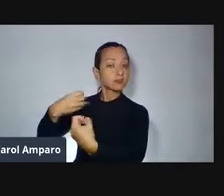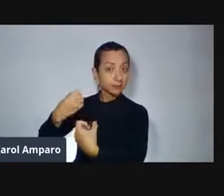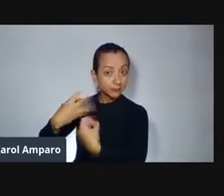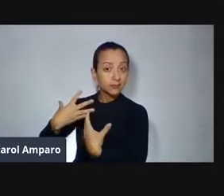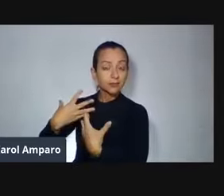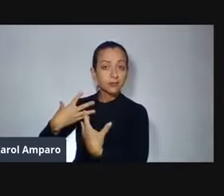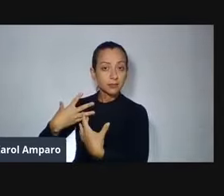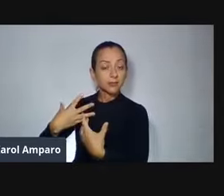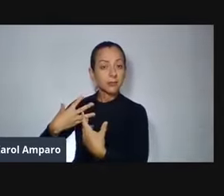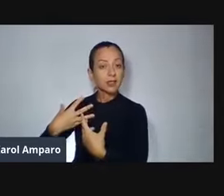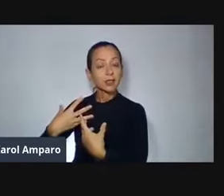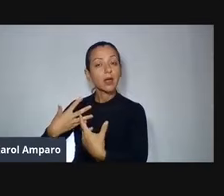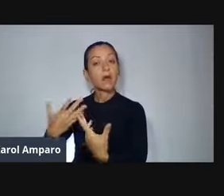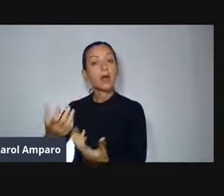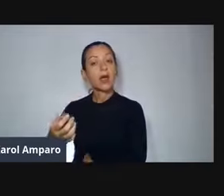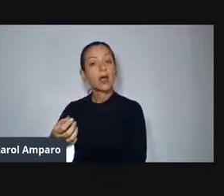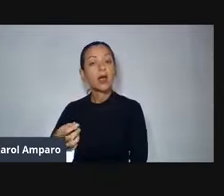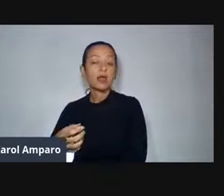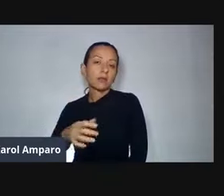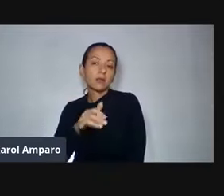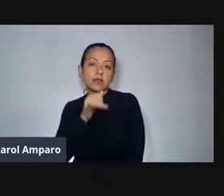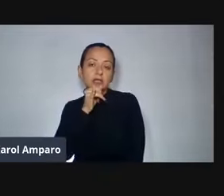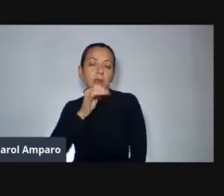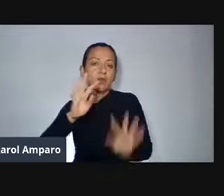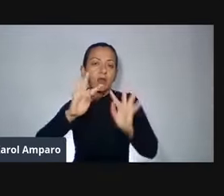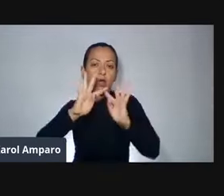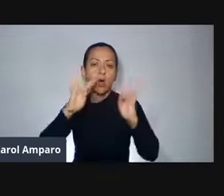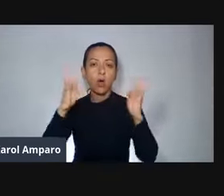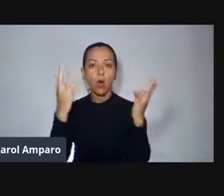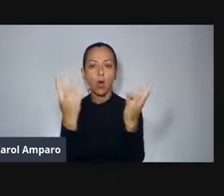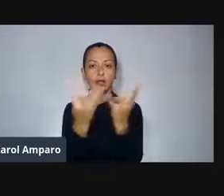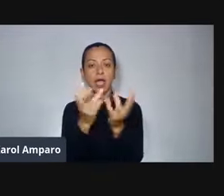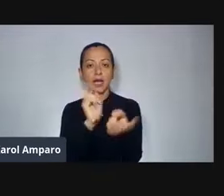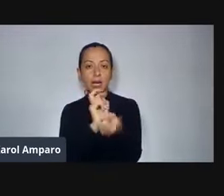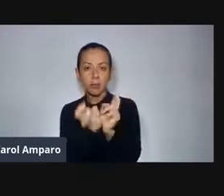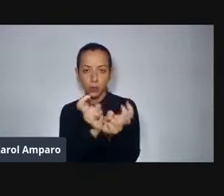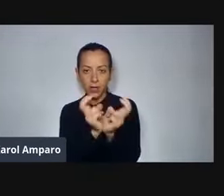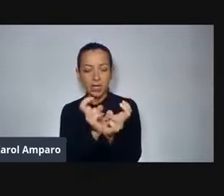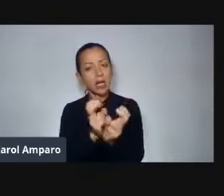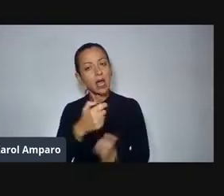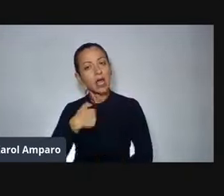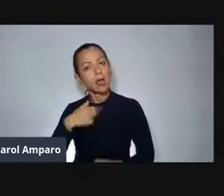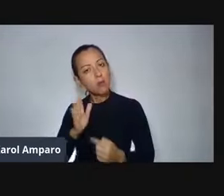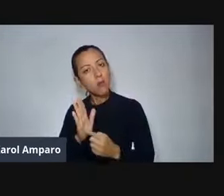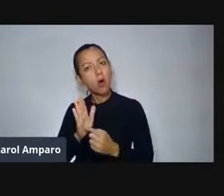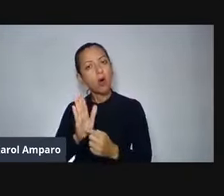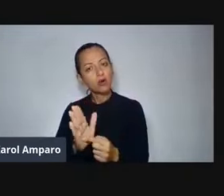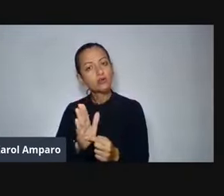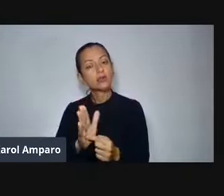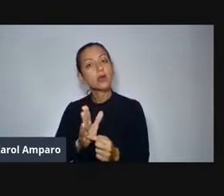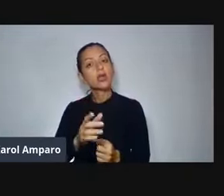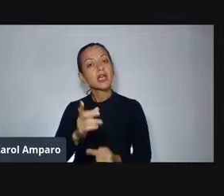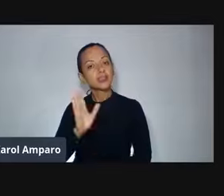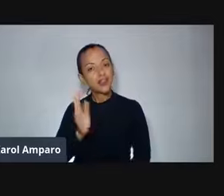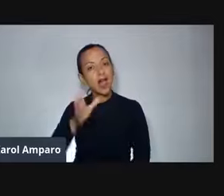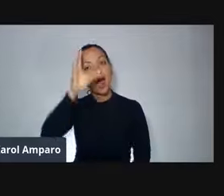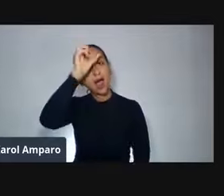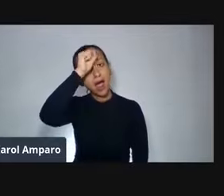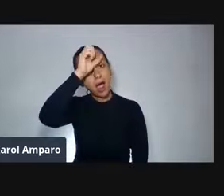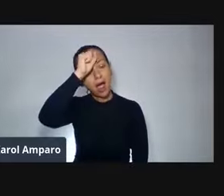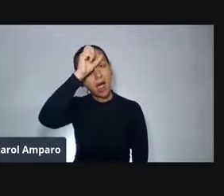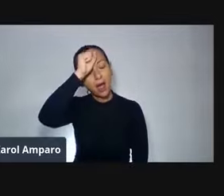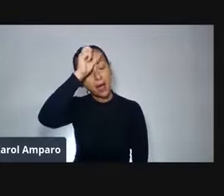realmente levar para uma roda normal, uma roda competitiva, todo esse saber, mas que vai ao encontro de